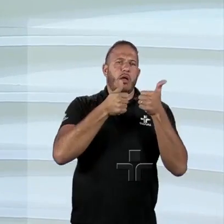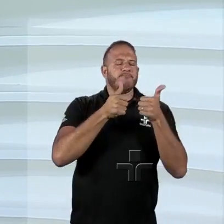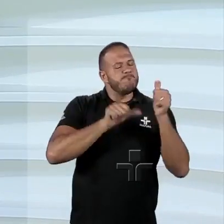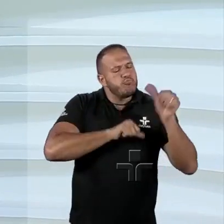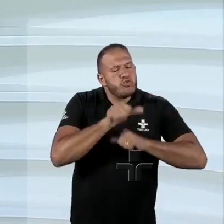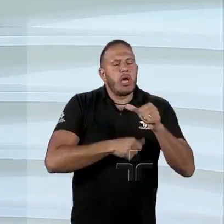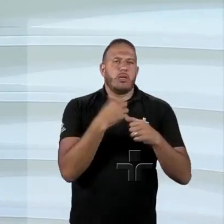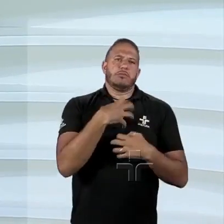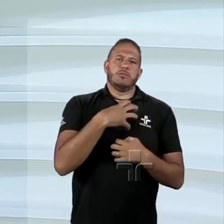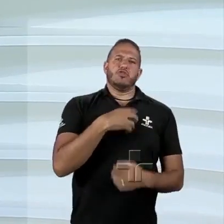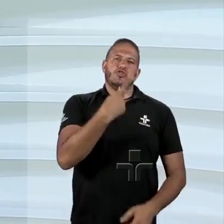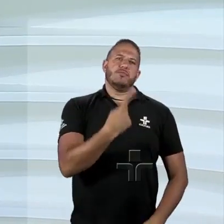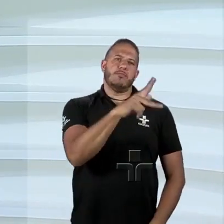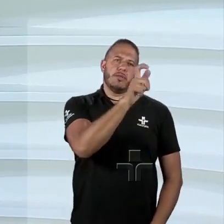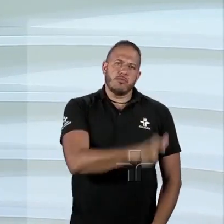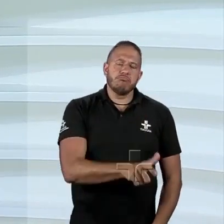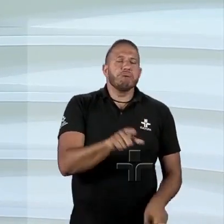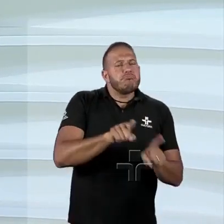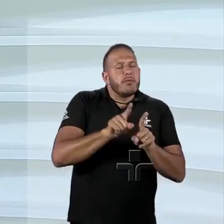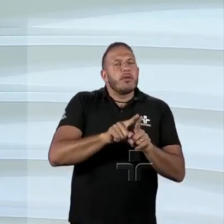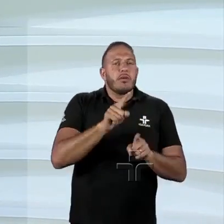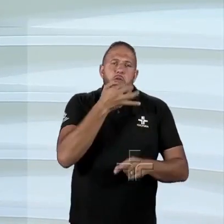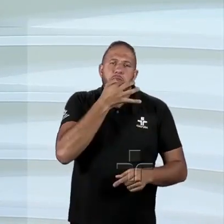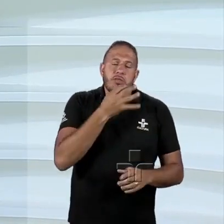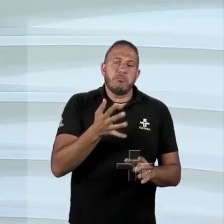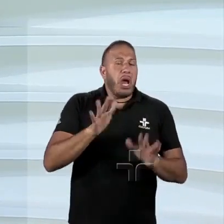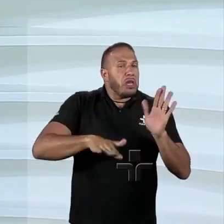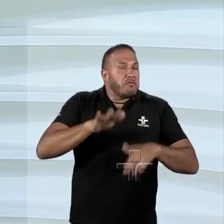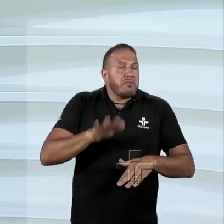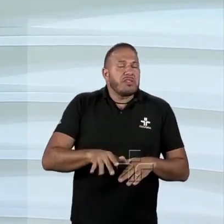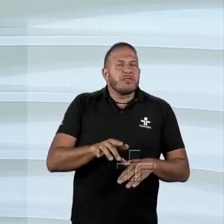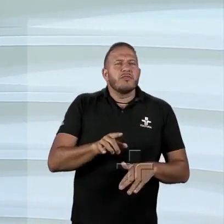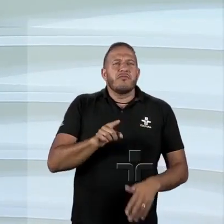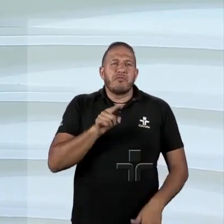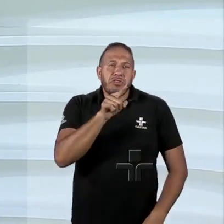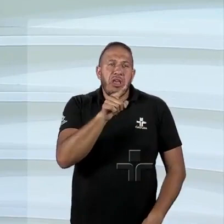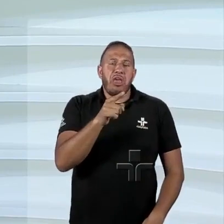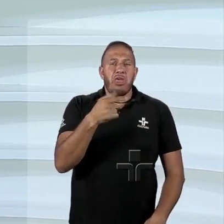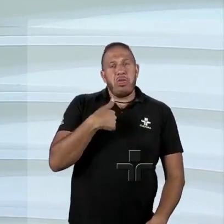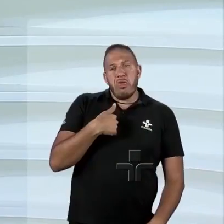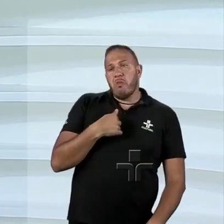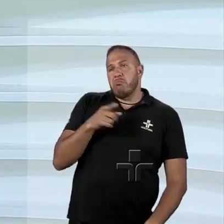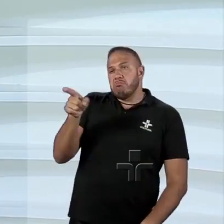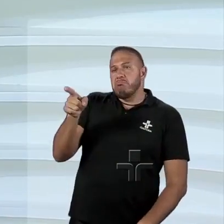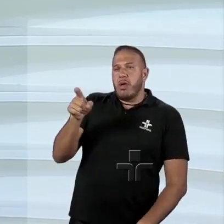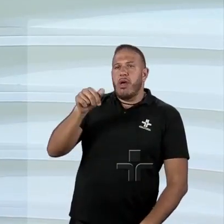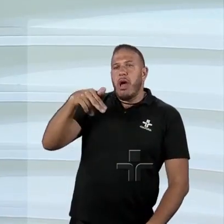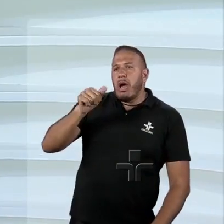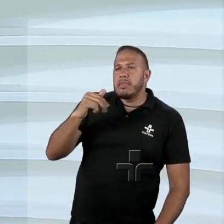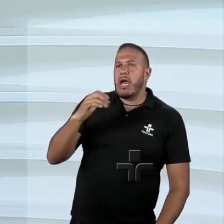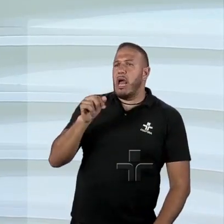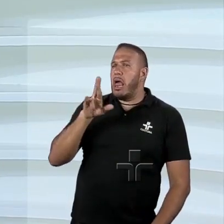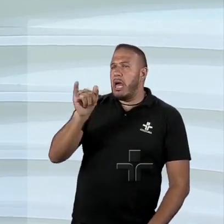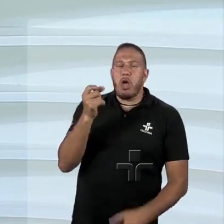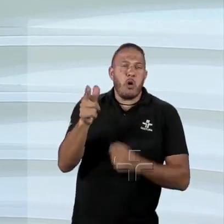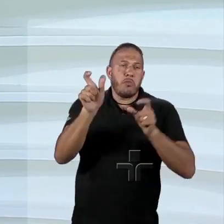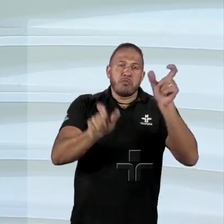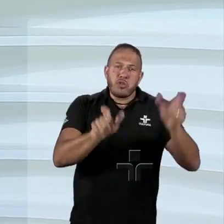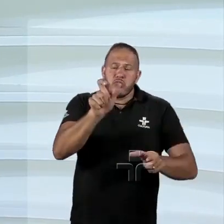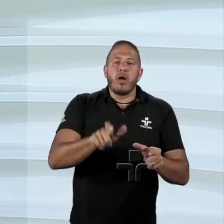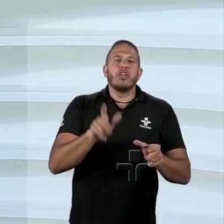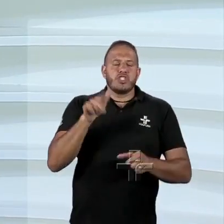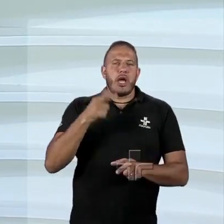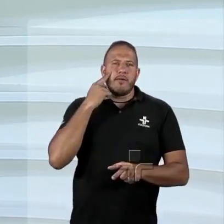sentimento e as suas posições. Quantas vezes você, eu, Ana Clara, alguns que estão aqui,